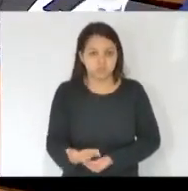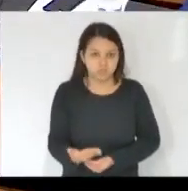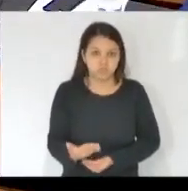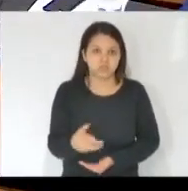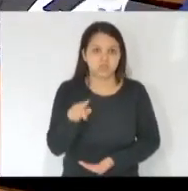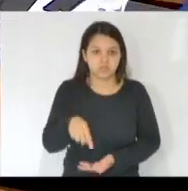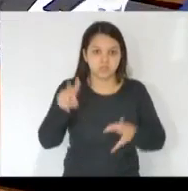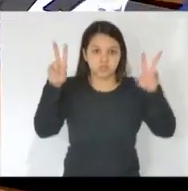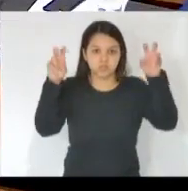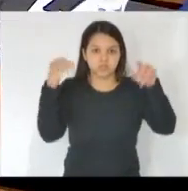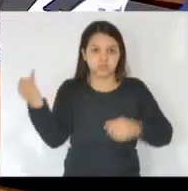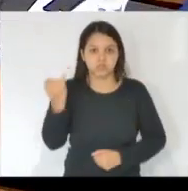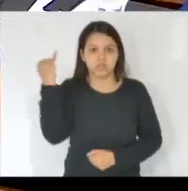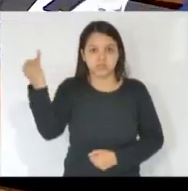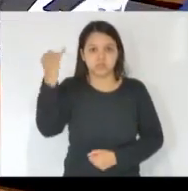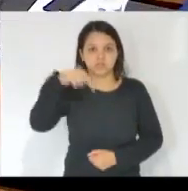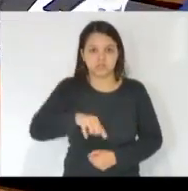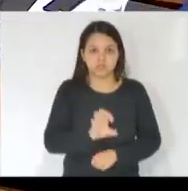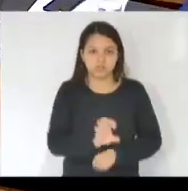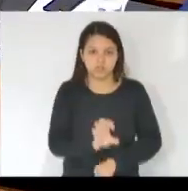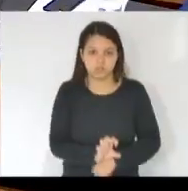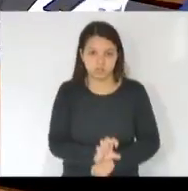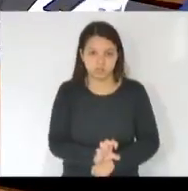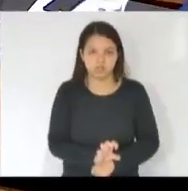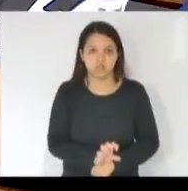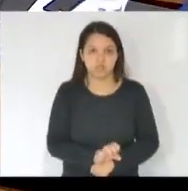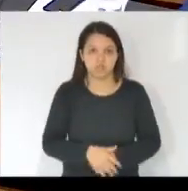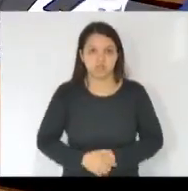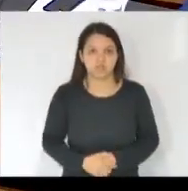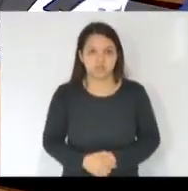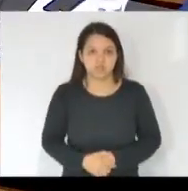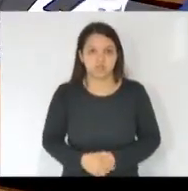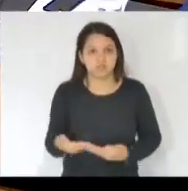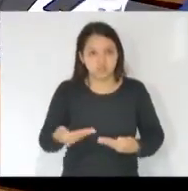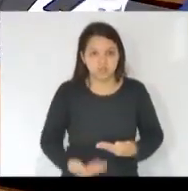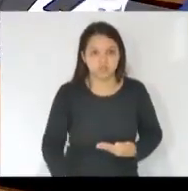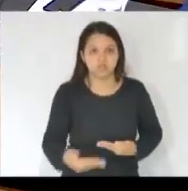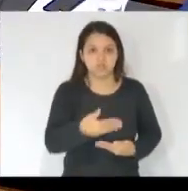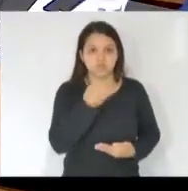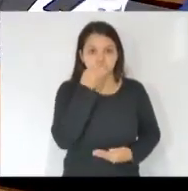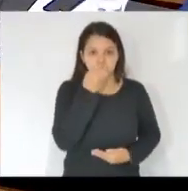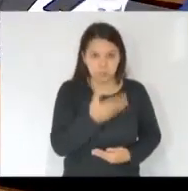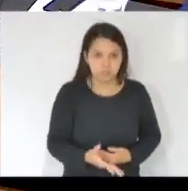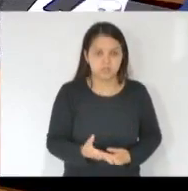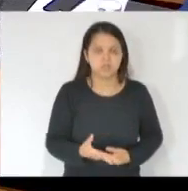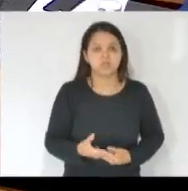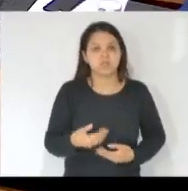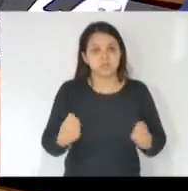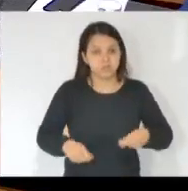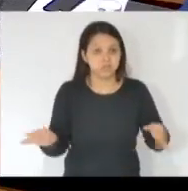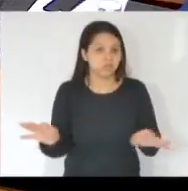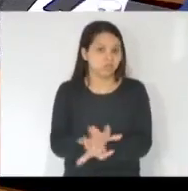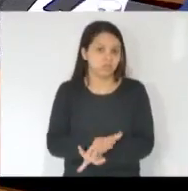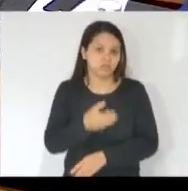muito importante para o nosso Estado. Muito melhor do que começar bem é terminar bem. E nós temos hoje